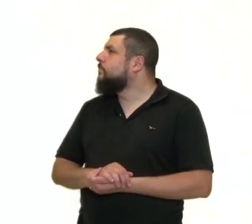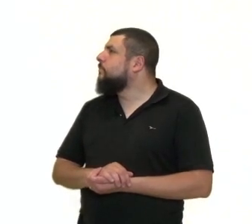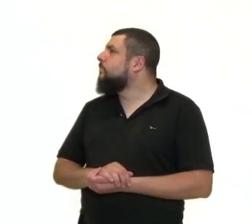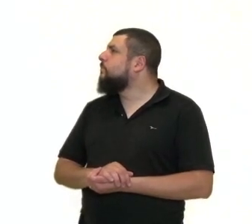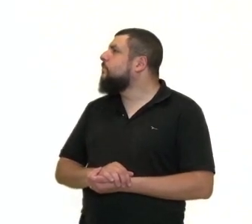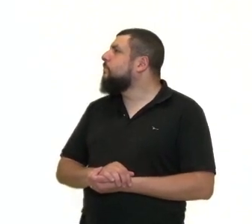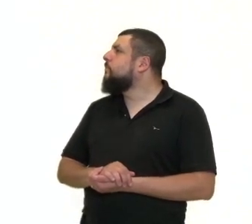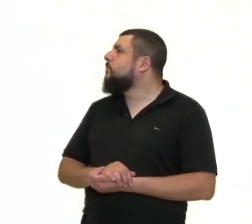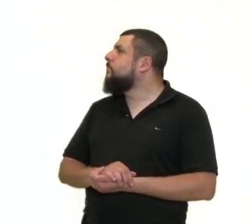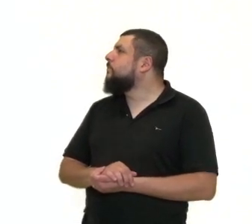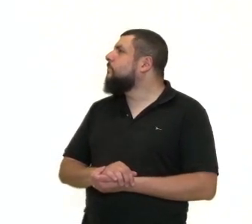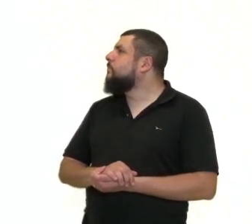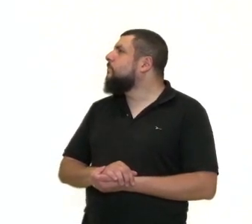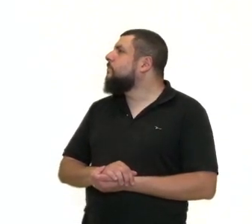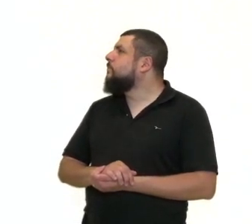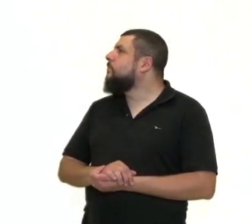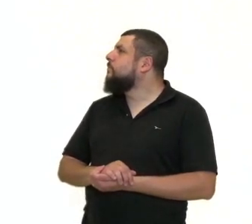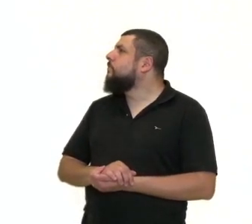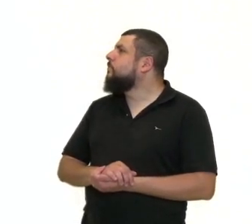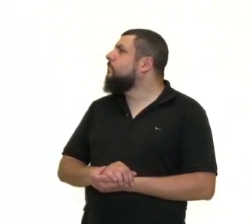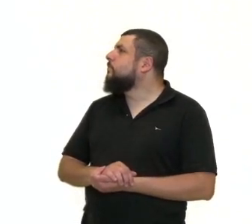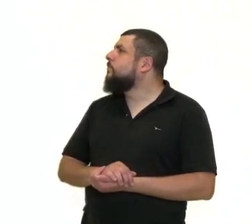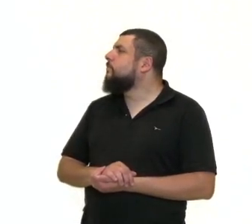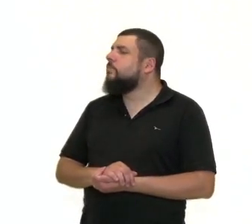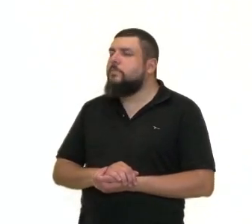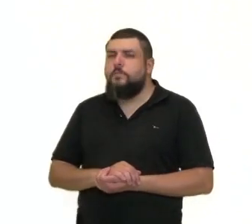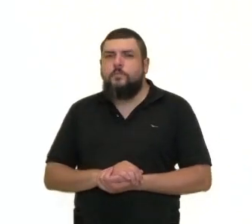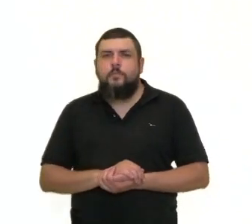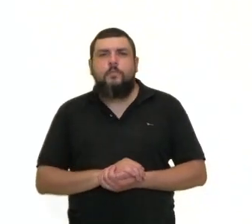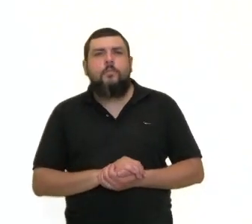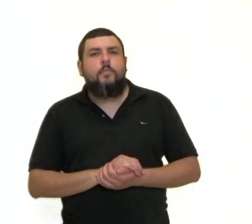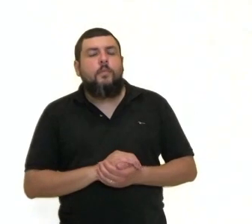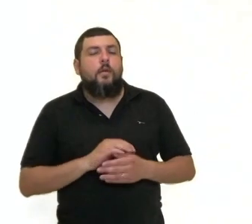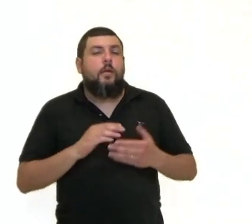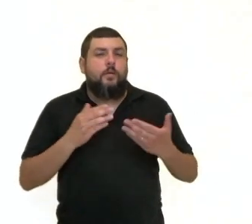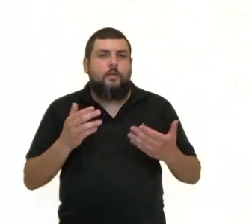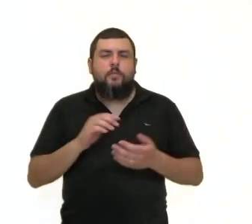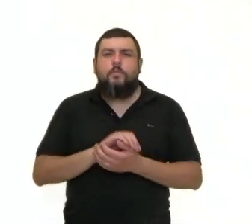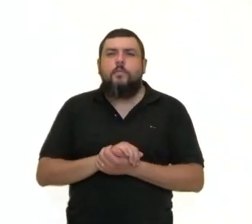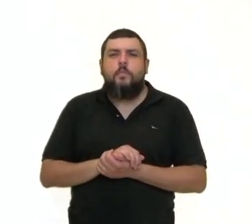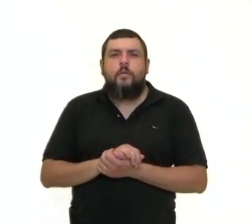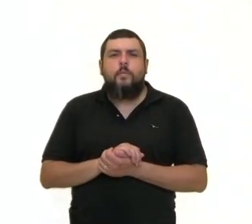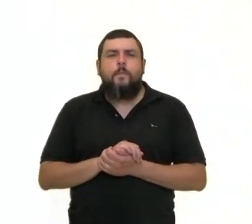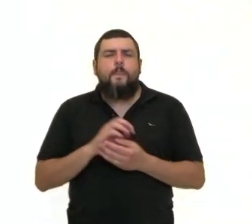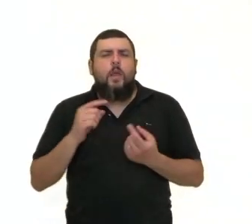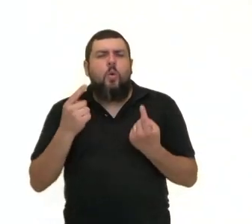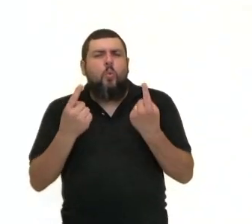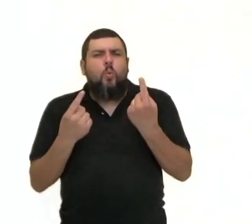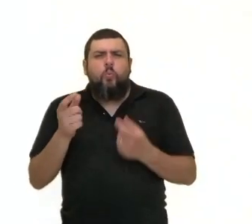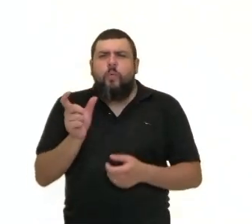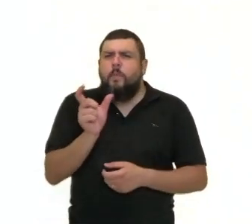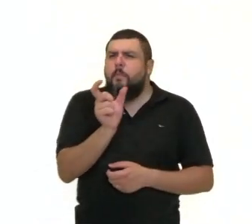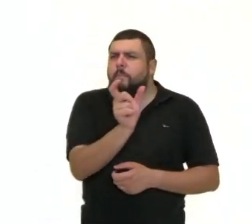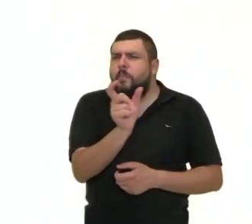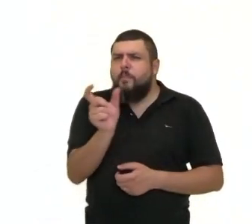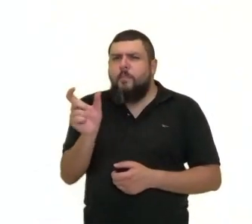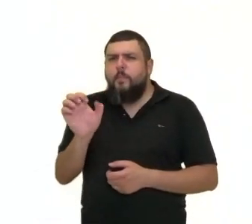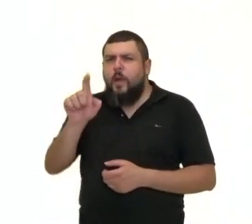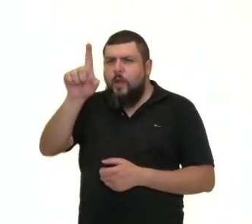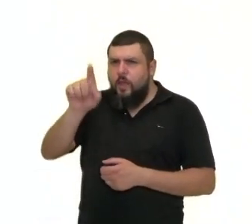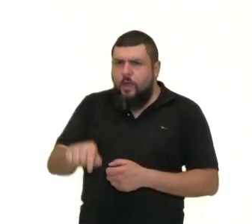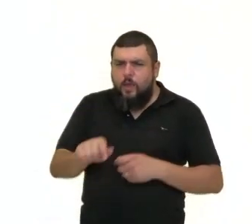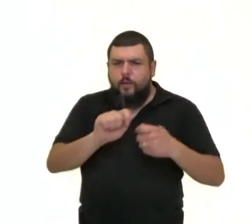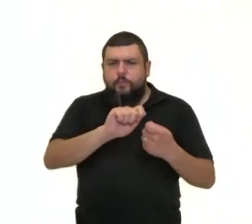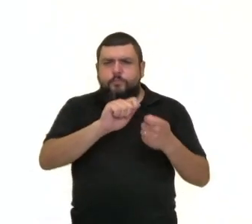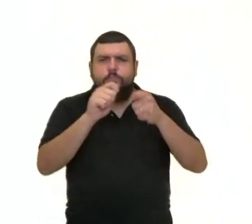realizar esse atendimento gratuitamente. Então vamos para as questões. Quais expressões ou palavras indicam paráfrase